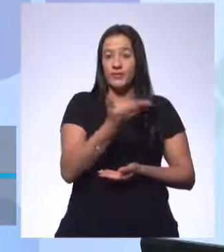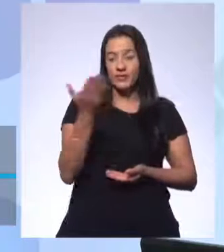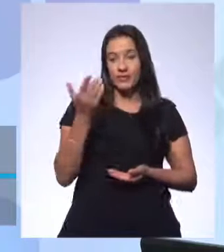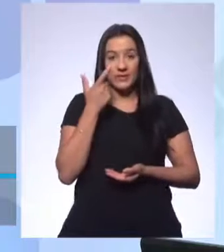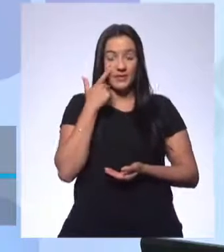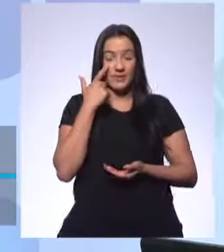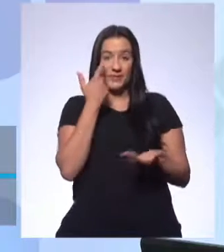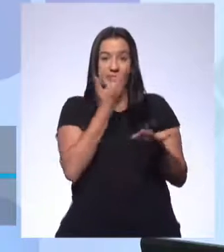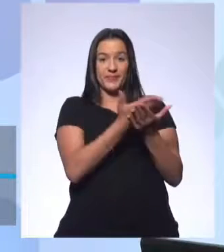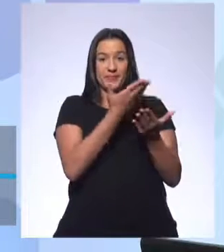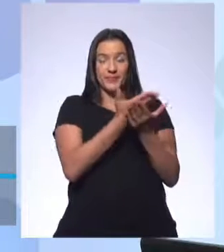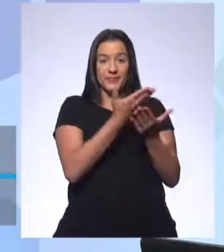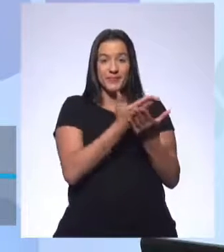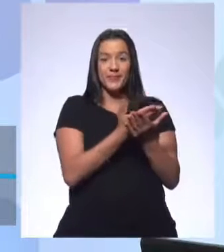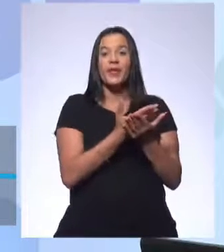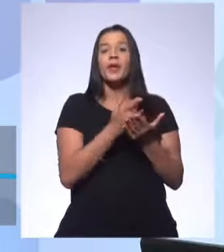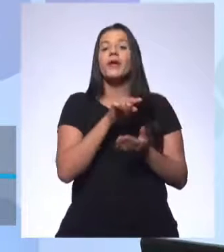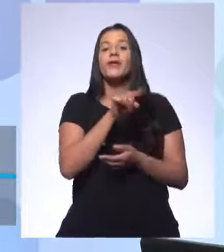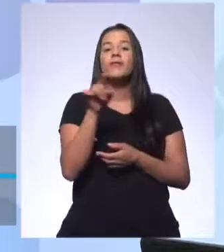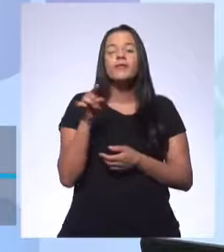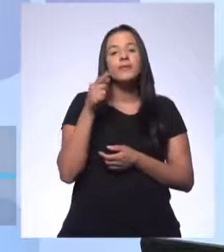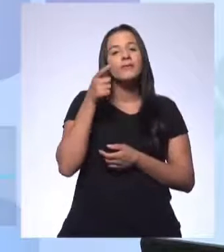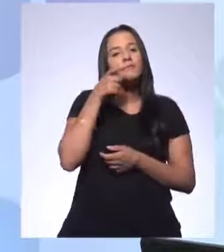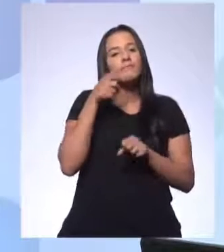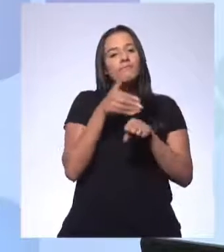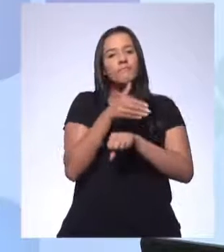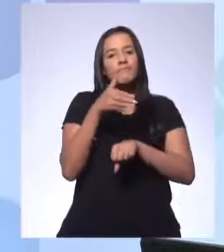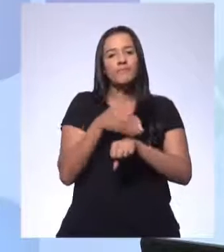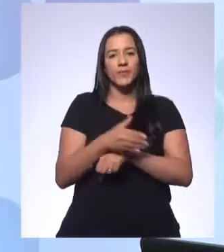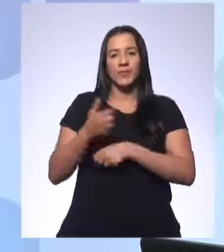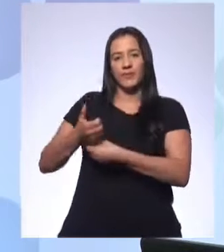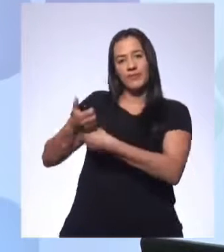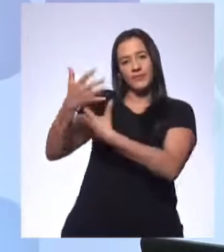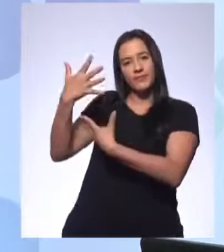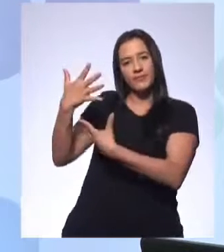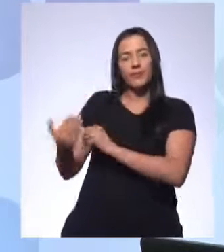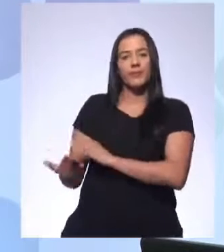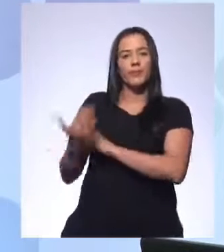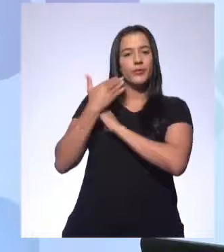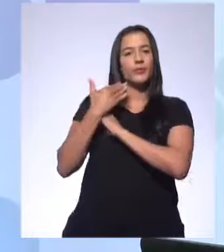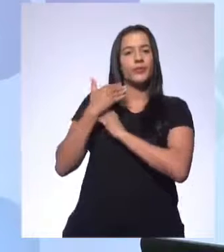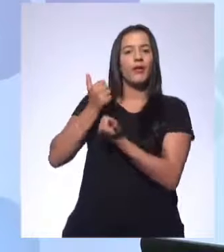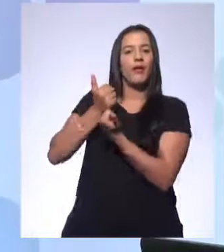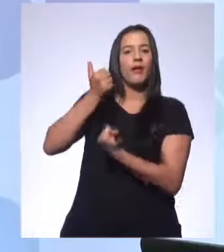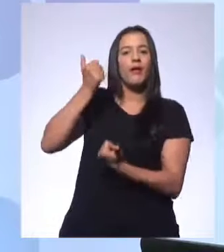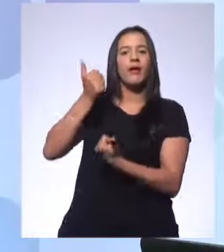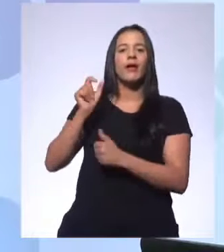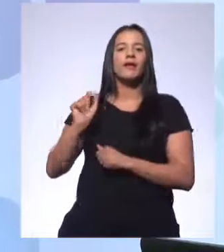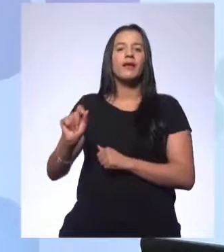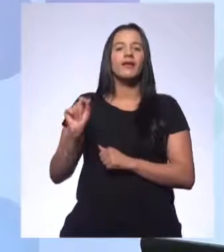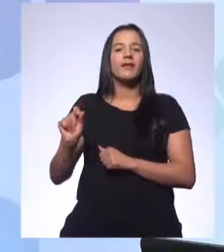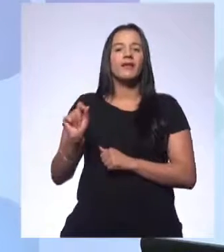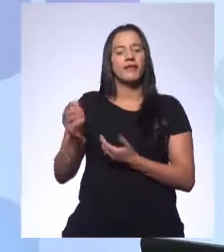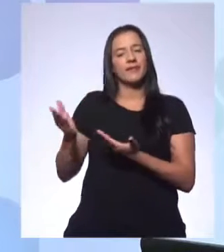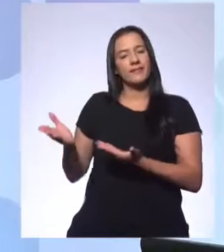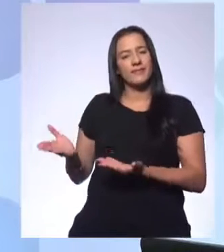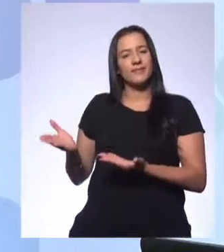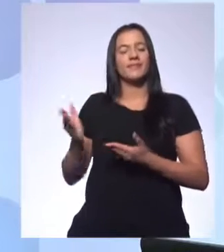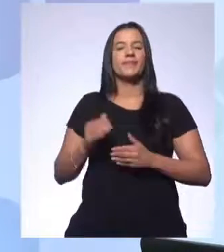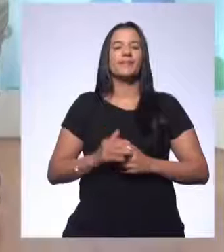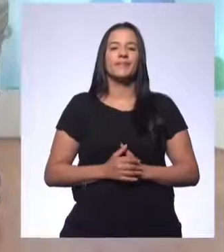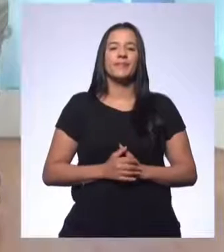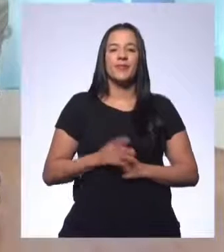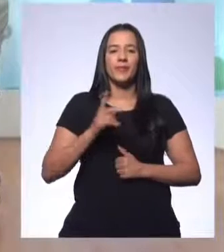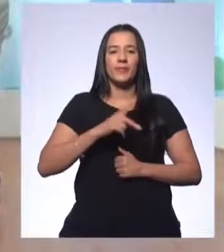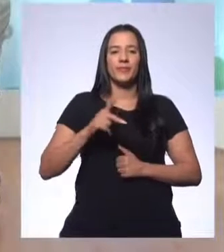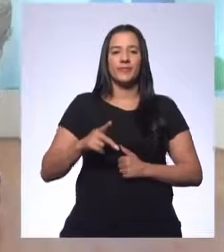aula e participar aí. Quem vai ficar na mediação do chat e interagir diretamente com vocês é o professor Edgel, que está